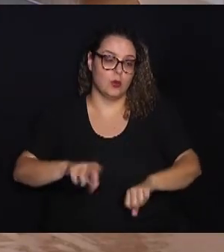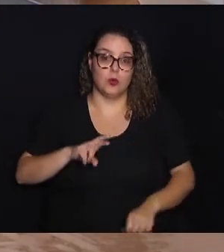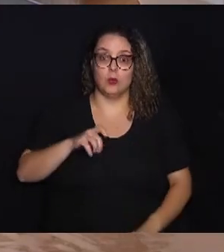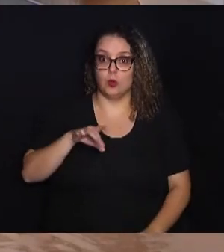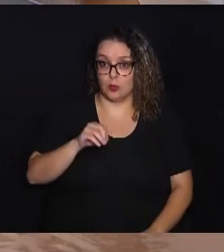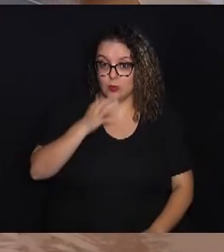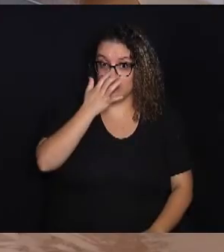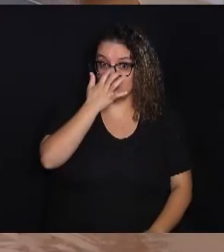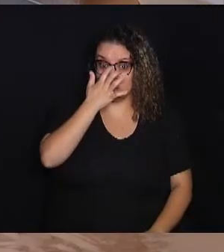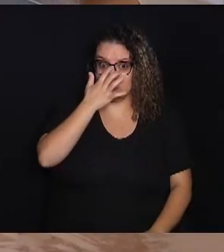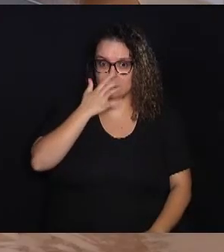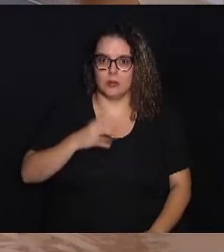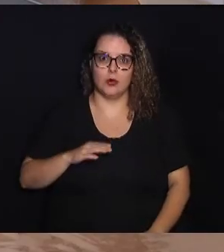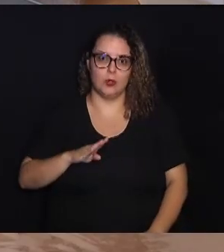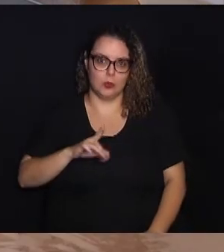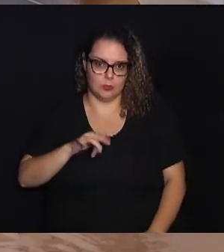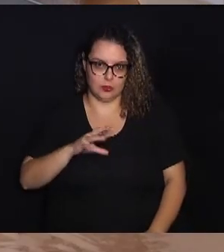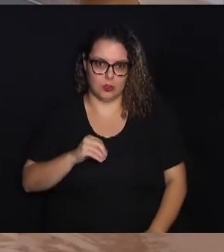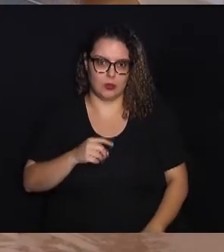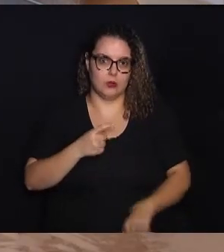cantinho.